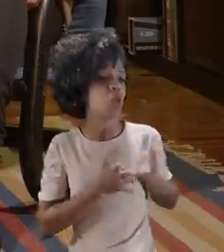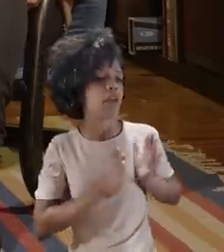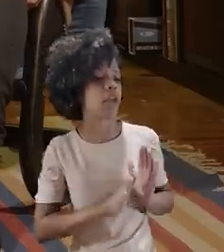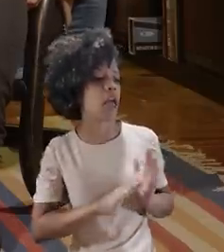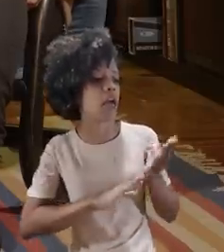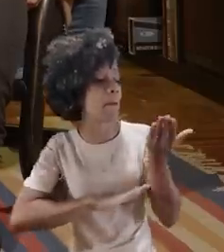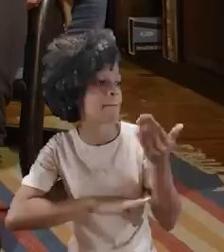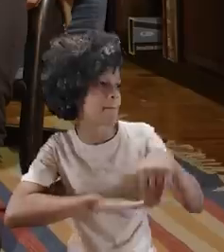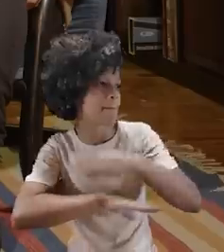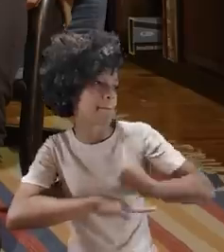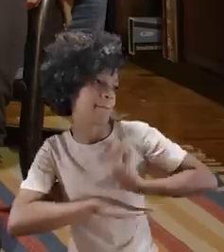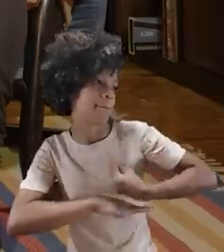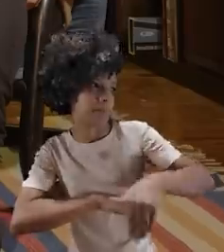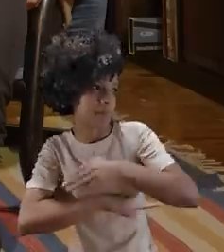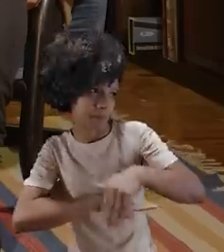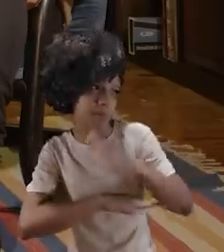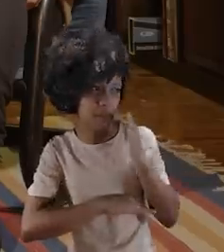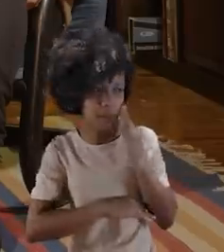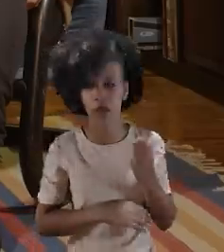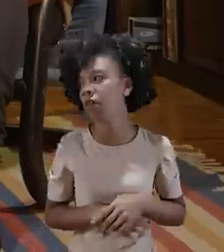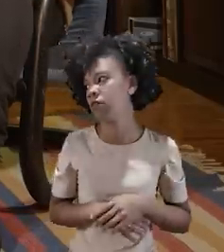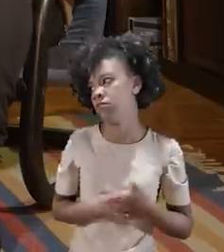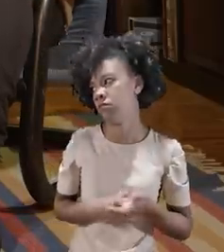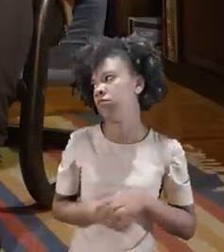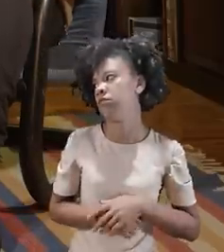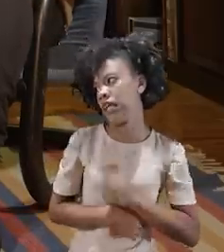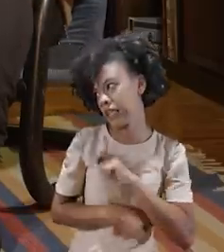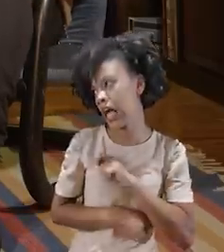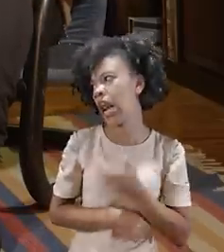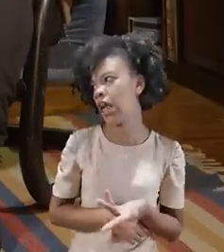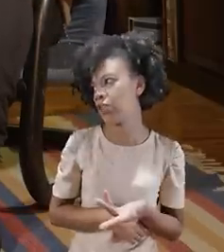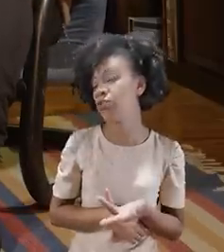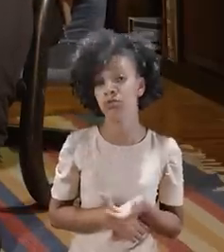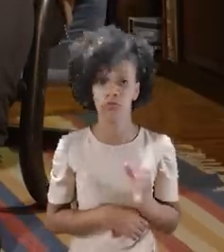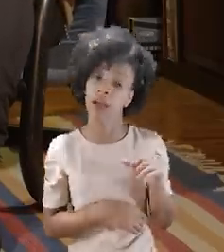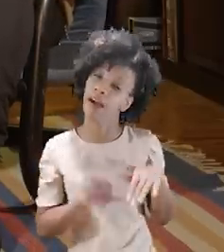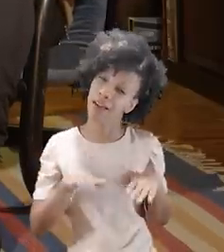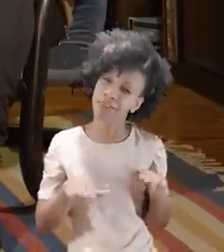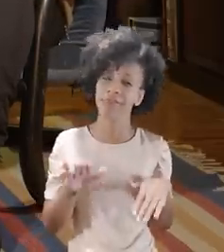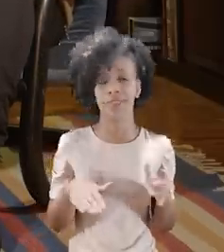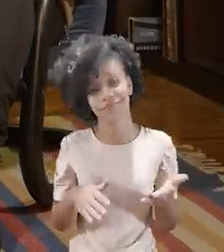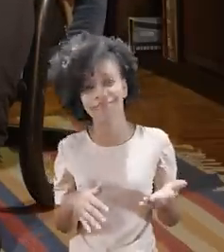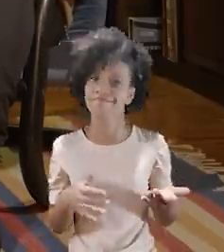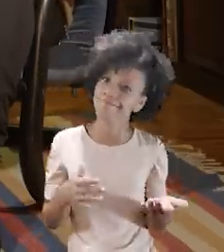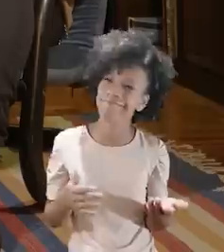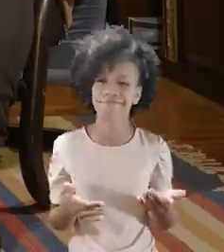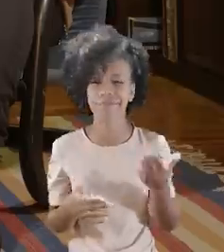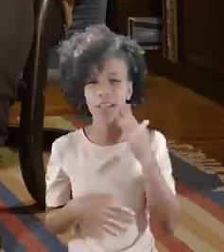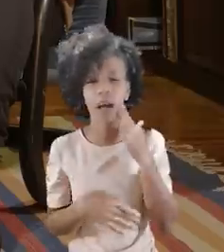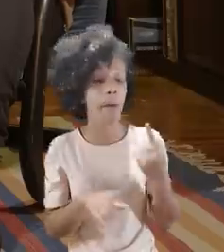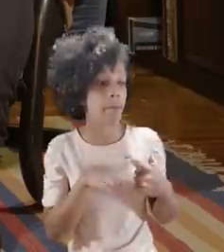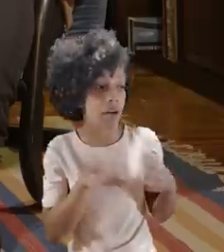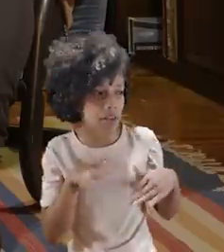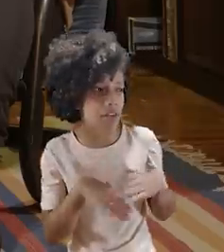rua sabia o Sacanagem né Sacanagem hein não é mano tá